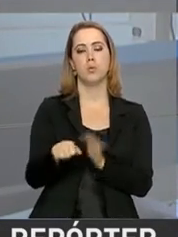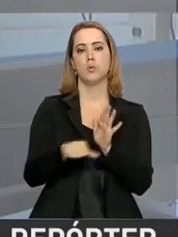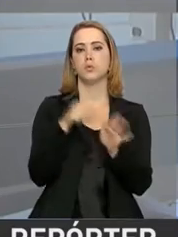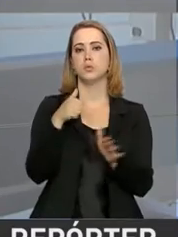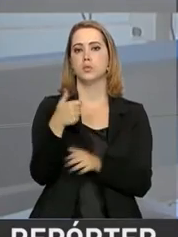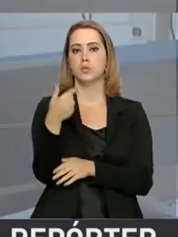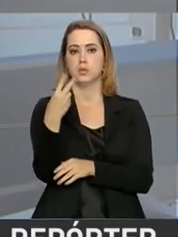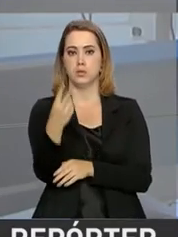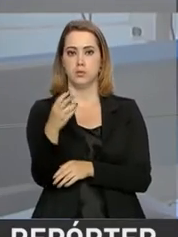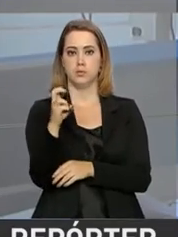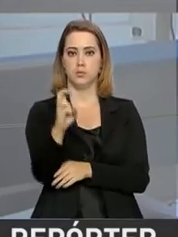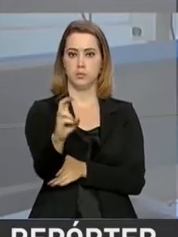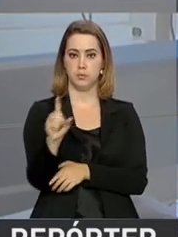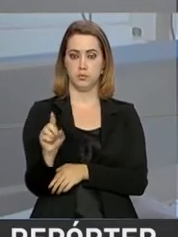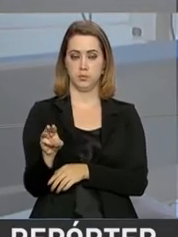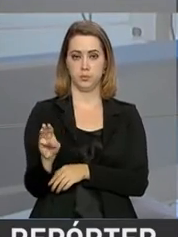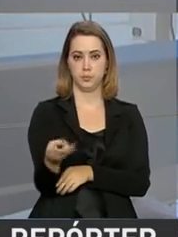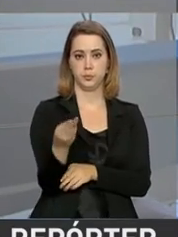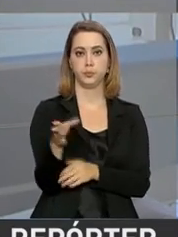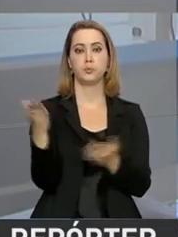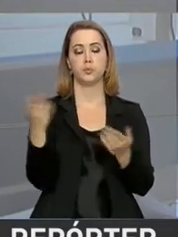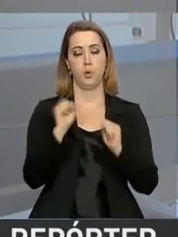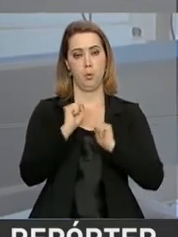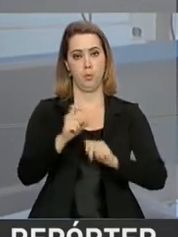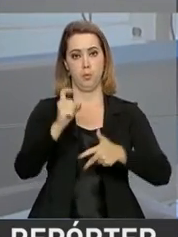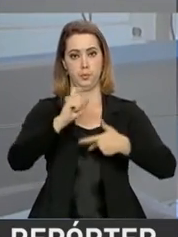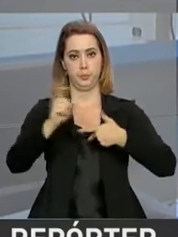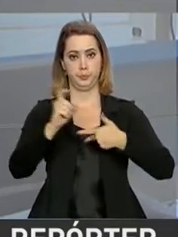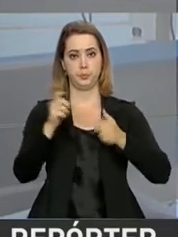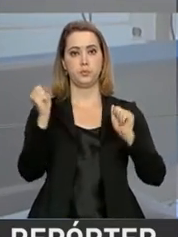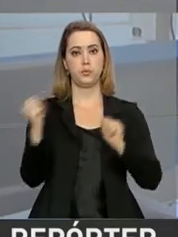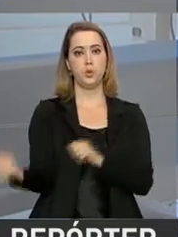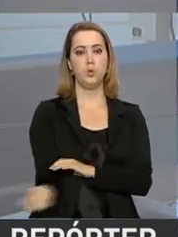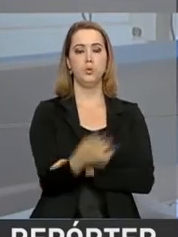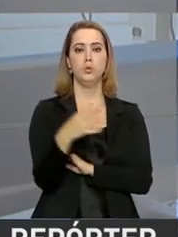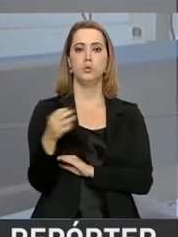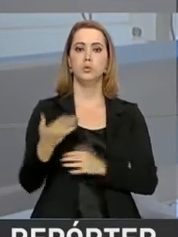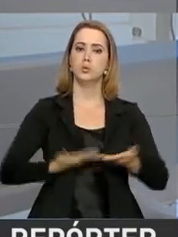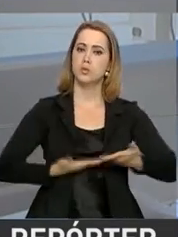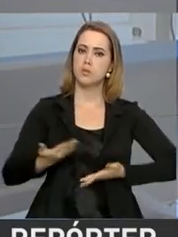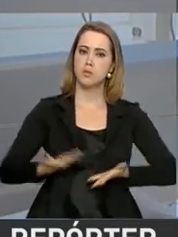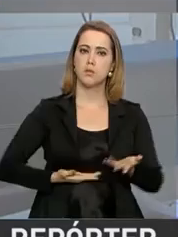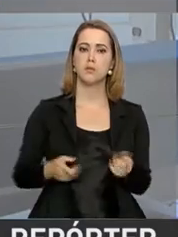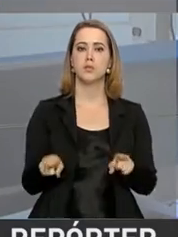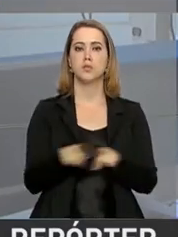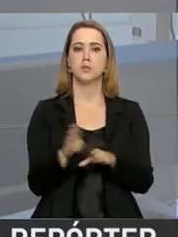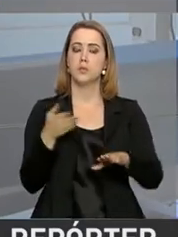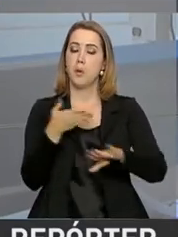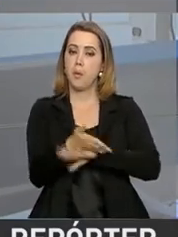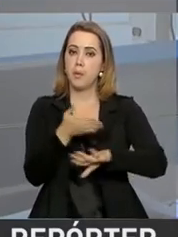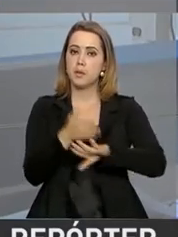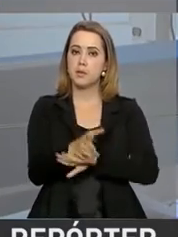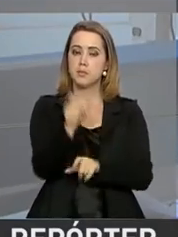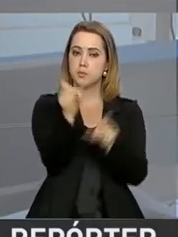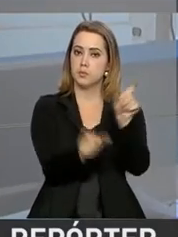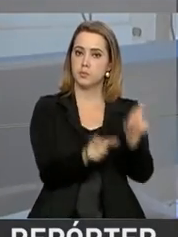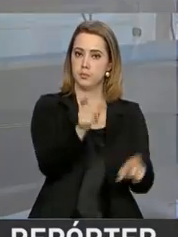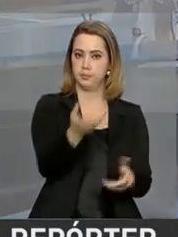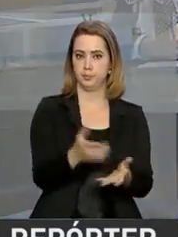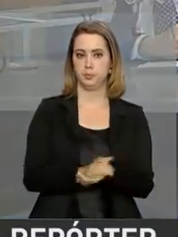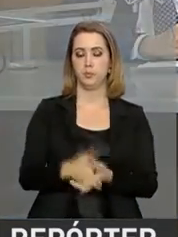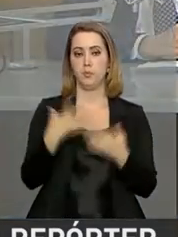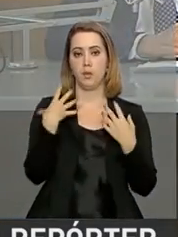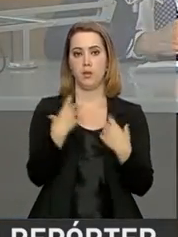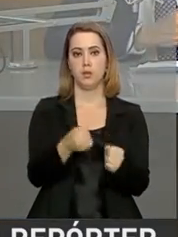25 minutos dedicados ao poder executivo estão com formato mais dinâmico com prestação de serviços e participação do ouvinte